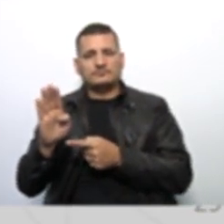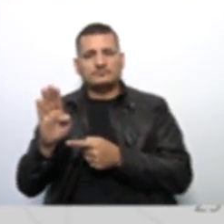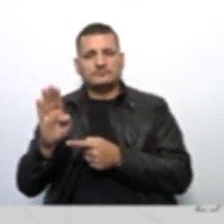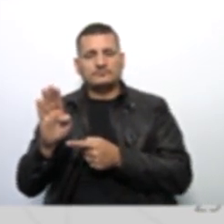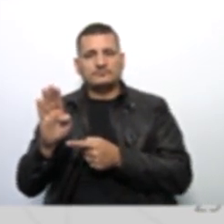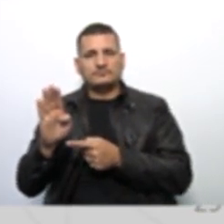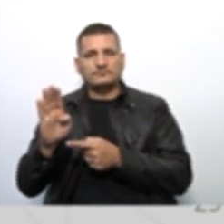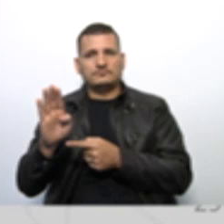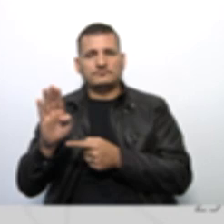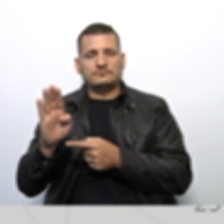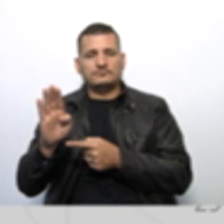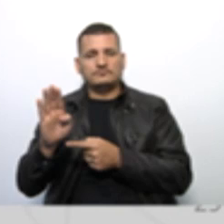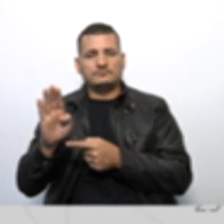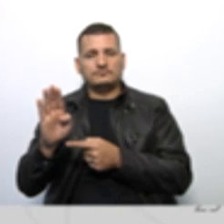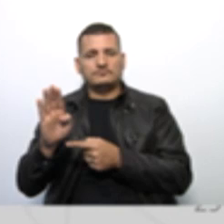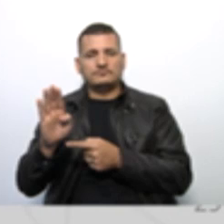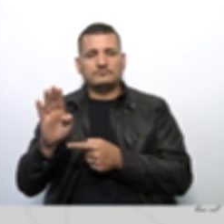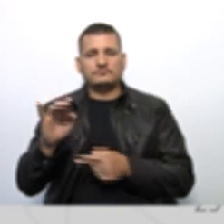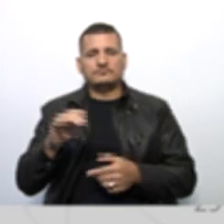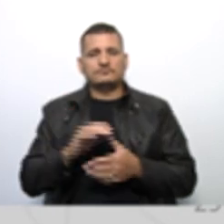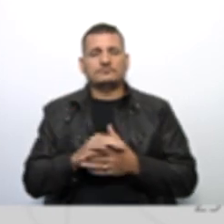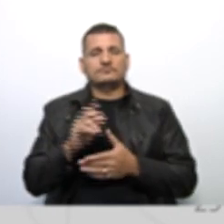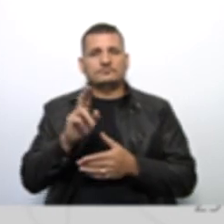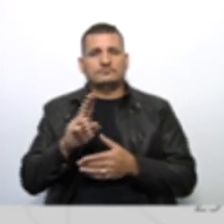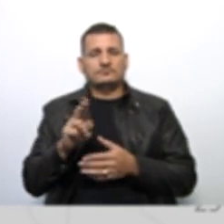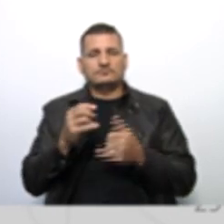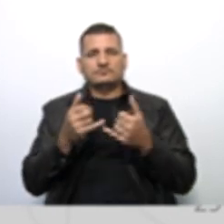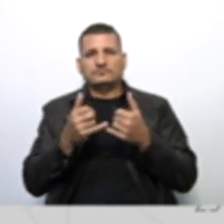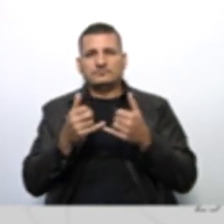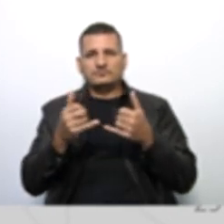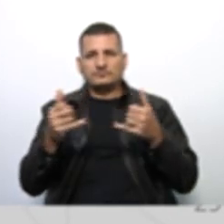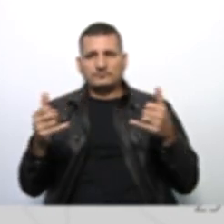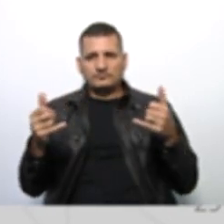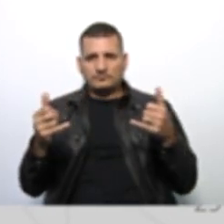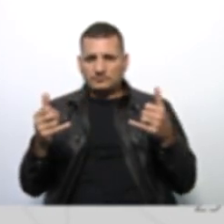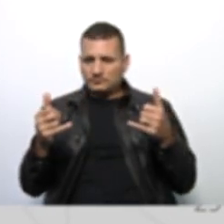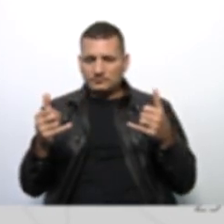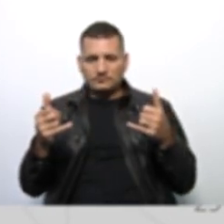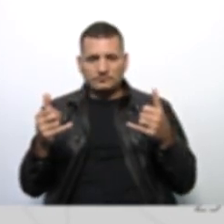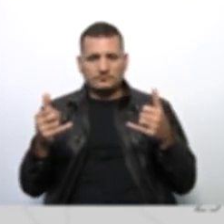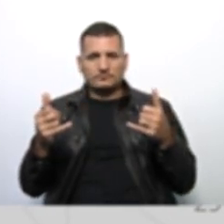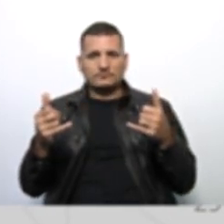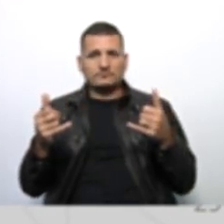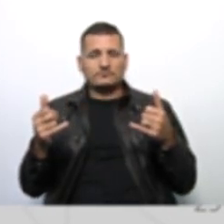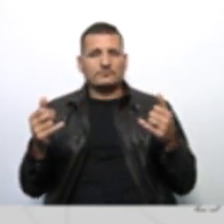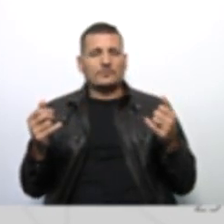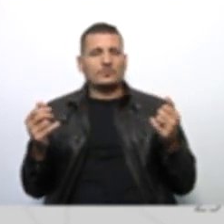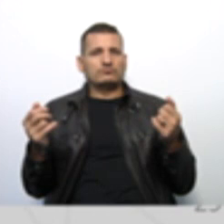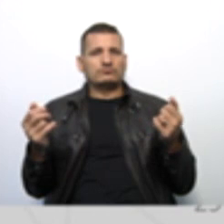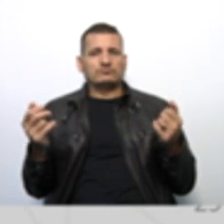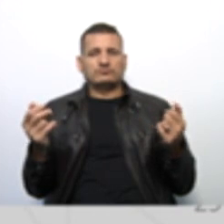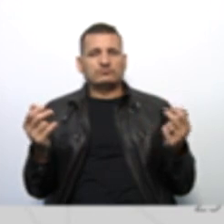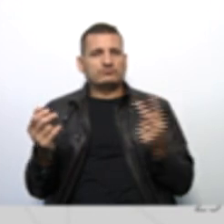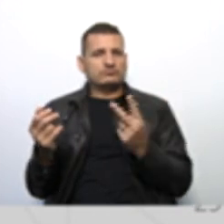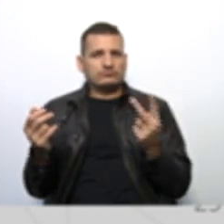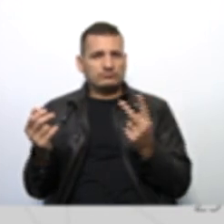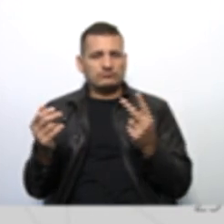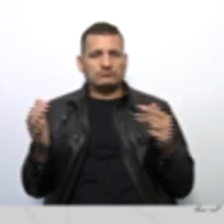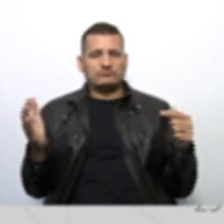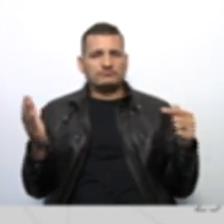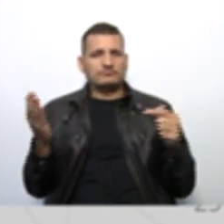e vice-versa. Nós estamos utilizando um cabo para poder ligar os dois diretamente, pessoal, ou seja, uma ligação